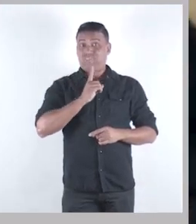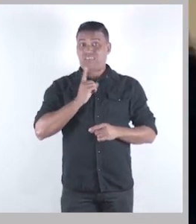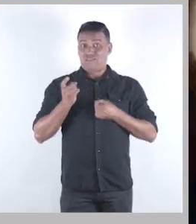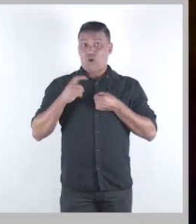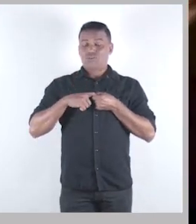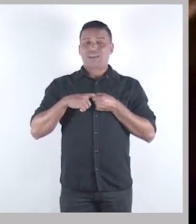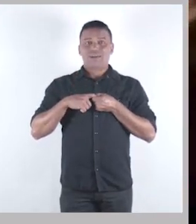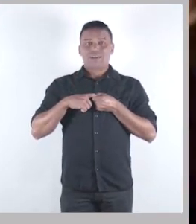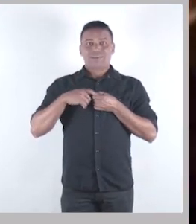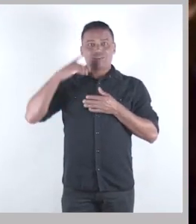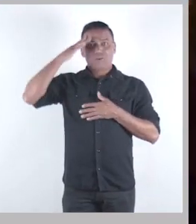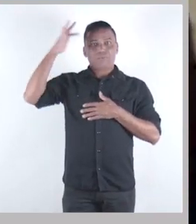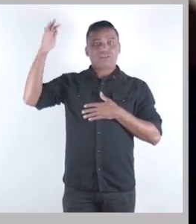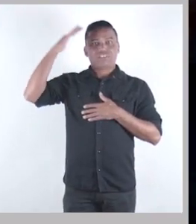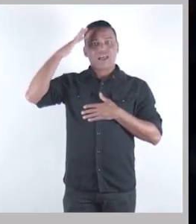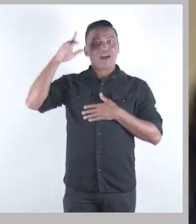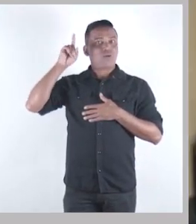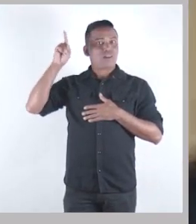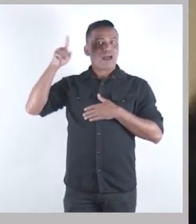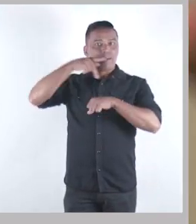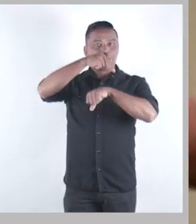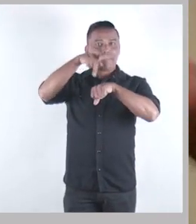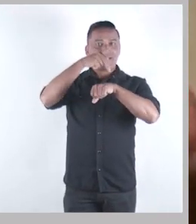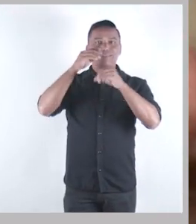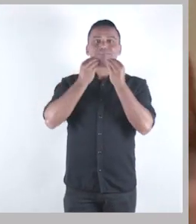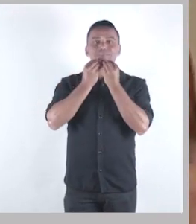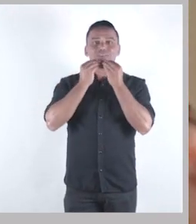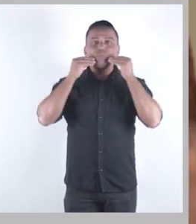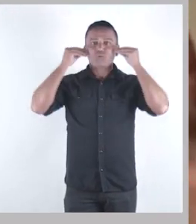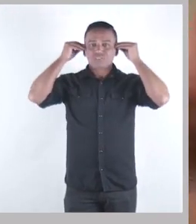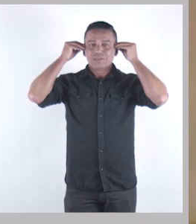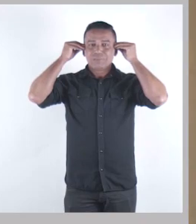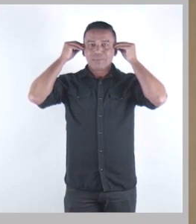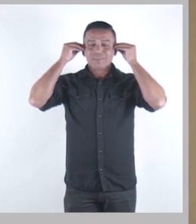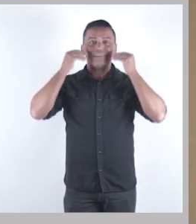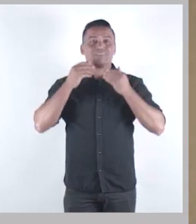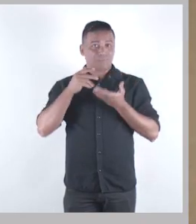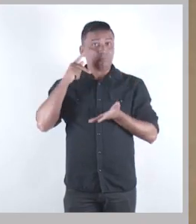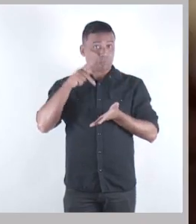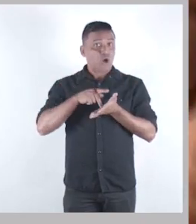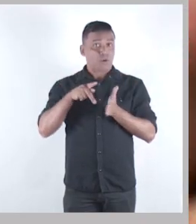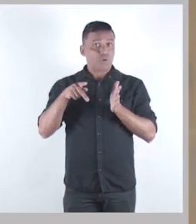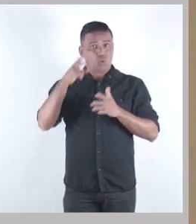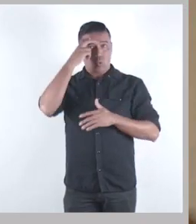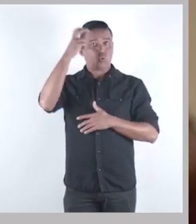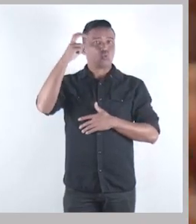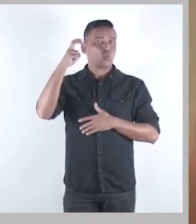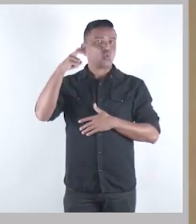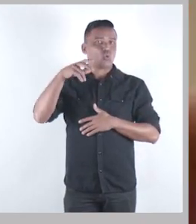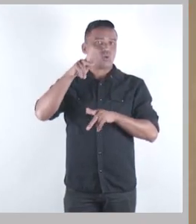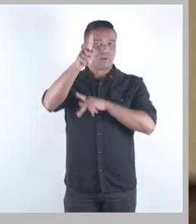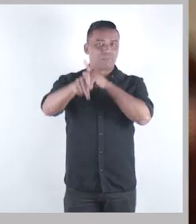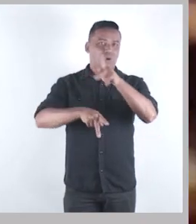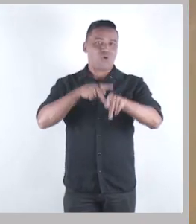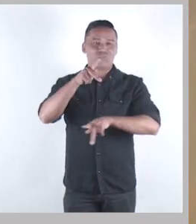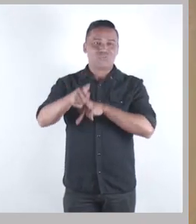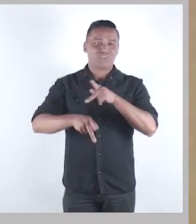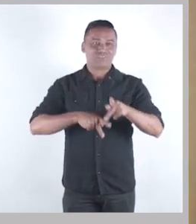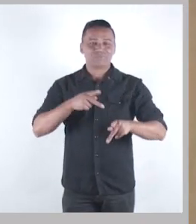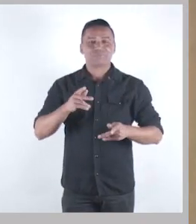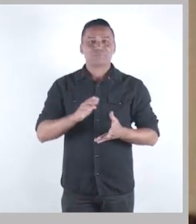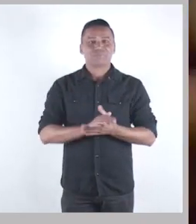no imaginário do moçambicano, portanto, não é nada irreal, faz parte da realidade. Portanto, estudei o Carpentier,